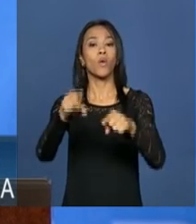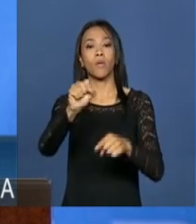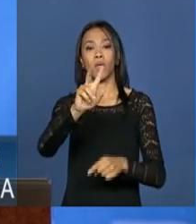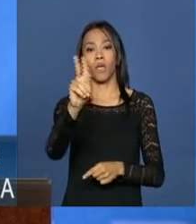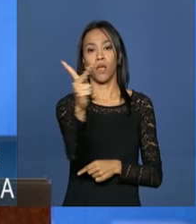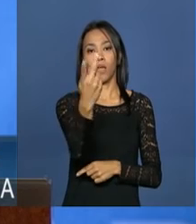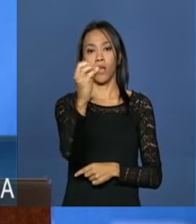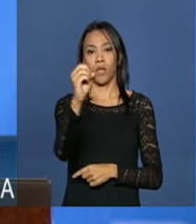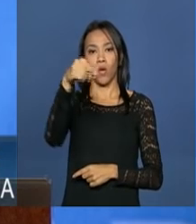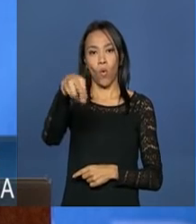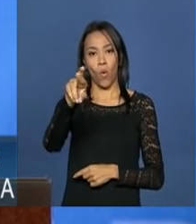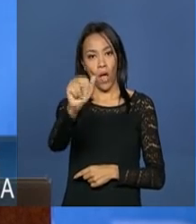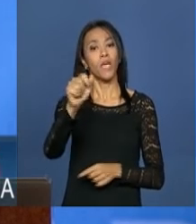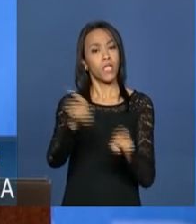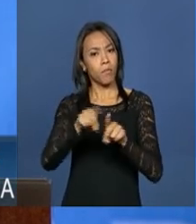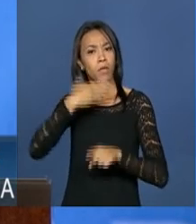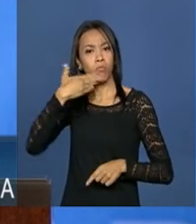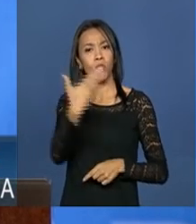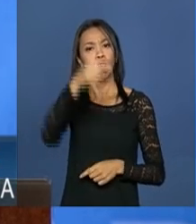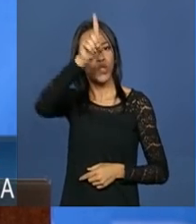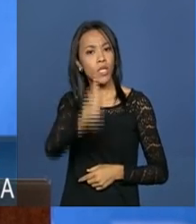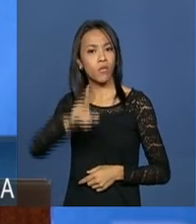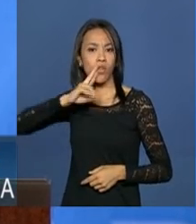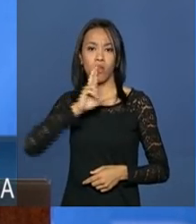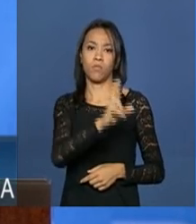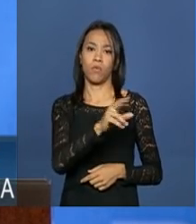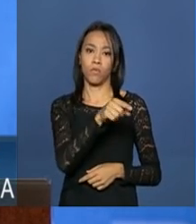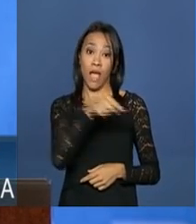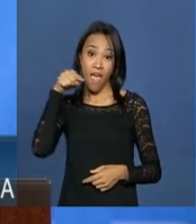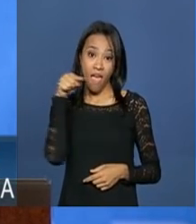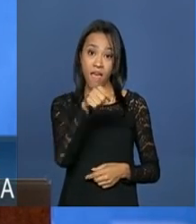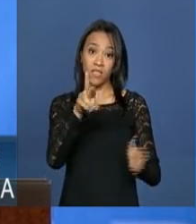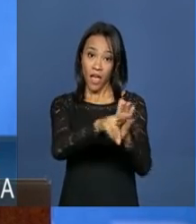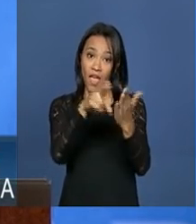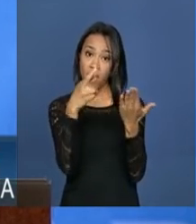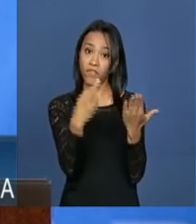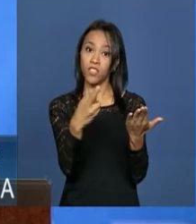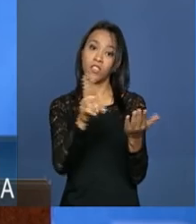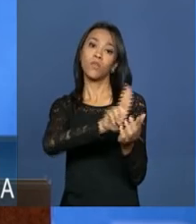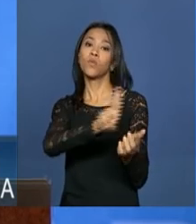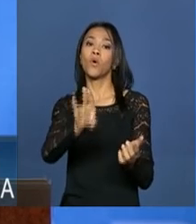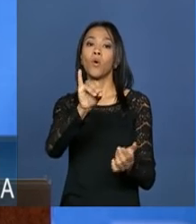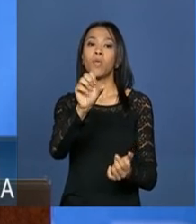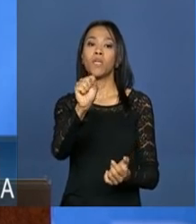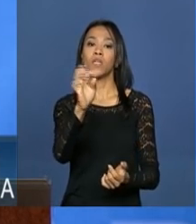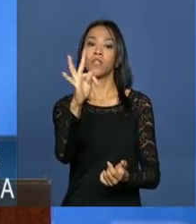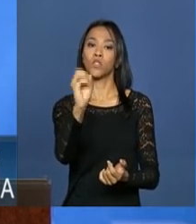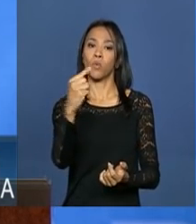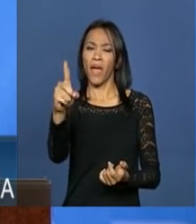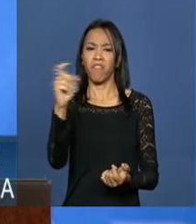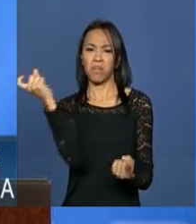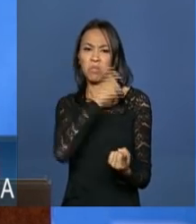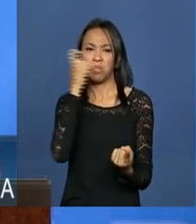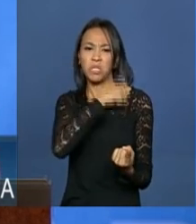exigir direito de resposta. Essa revista vem sistematicamente mentindo,